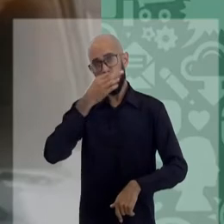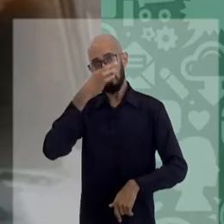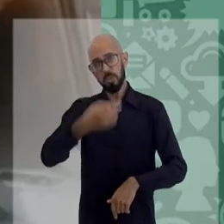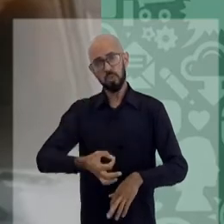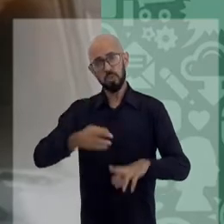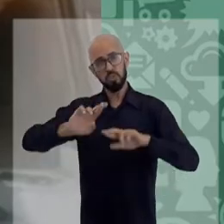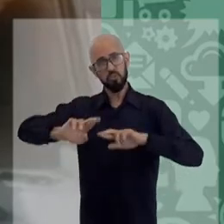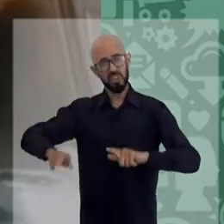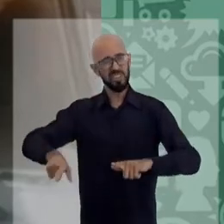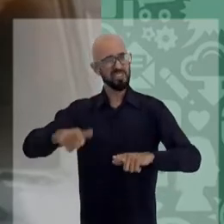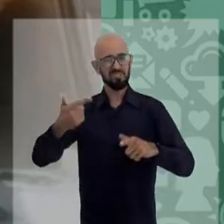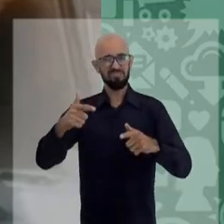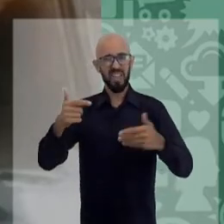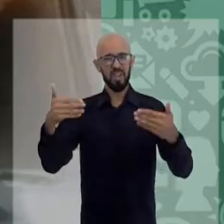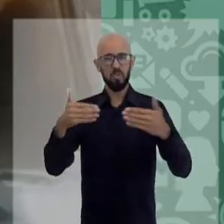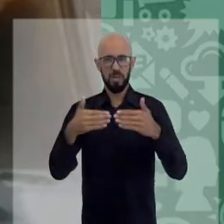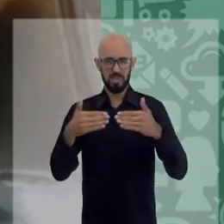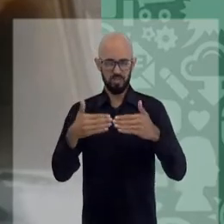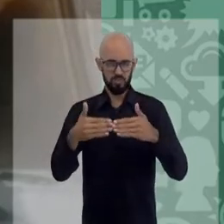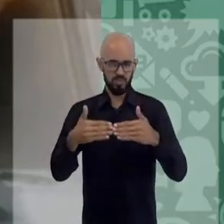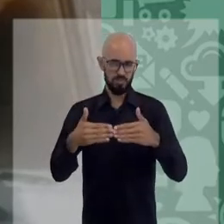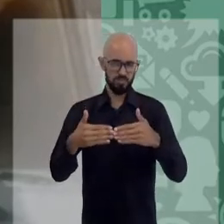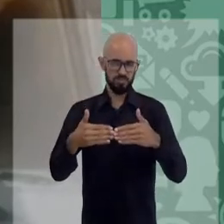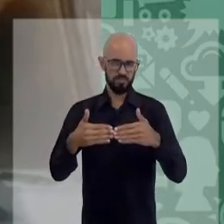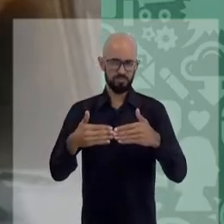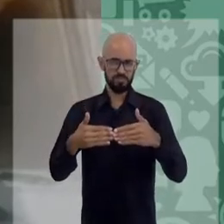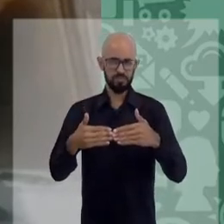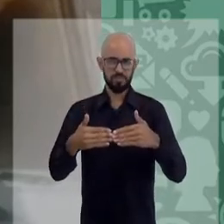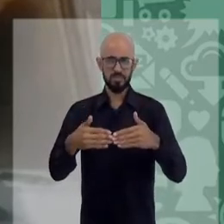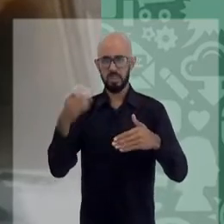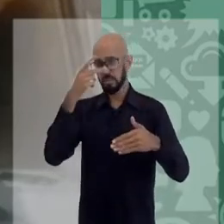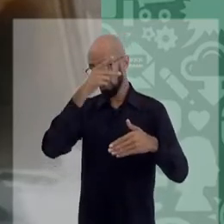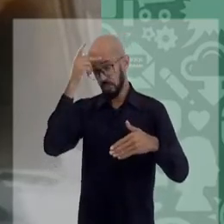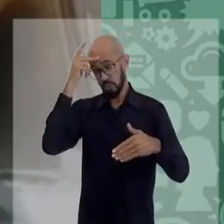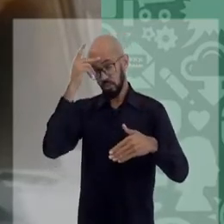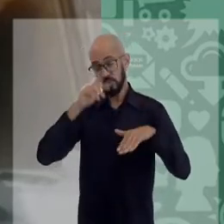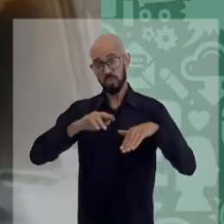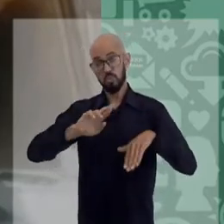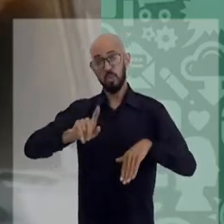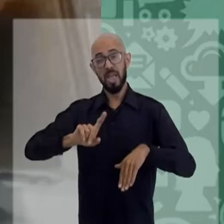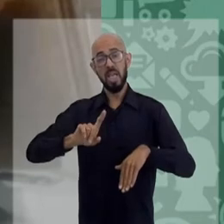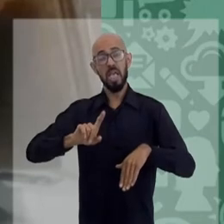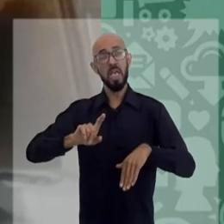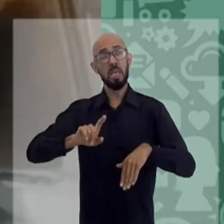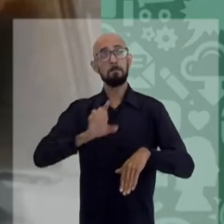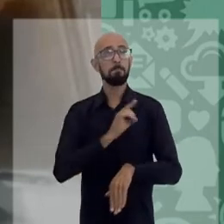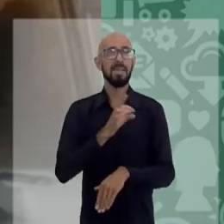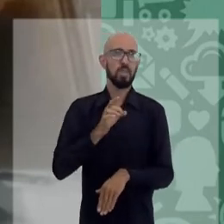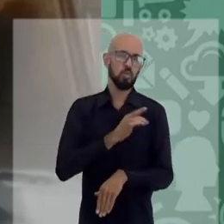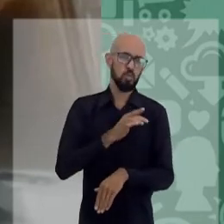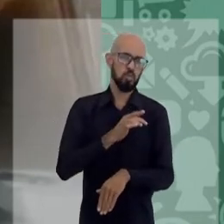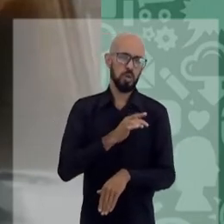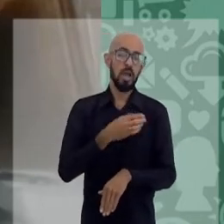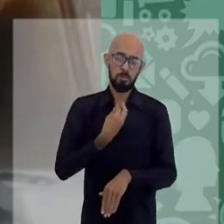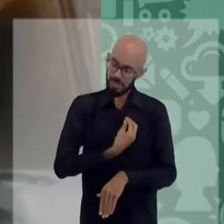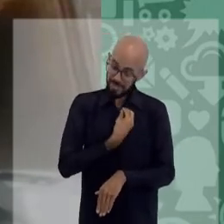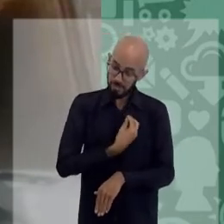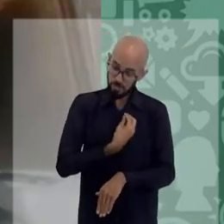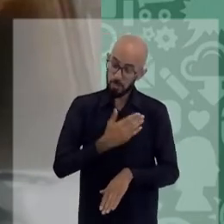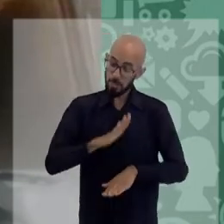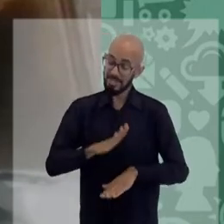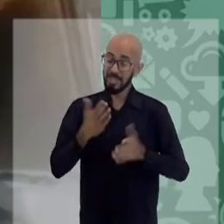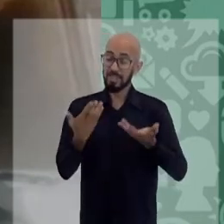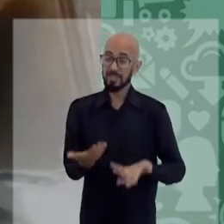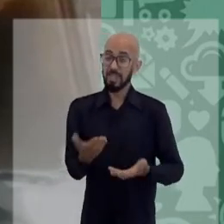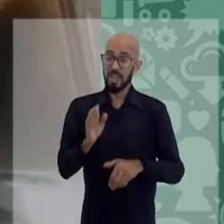posições diferentes e incompatíveis. Então as pessoas, não é que elas tenham medo desse debate, elas participam, elas querem preservar um